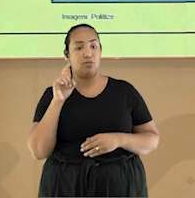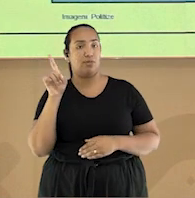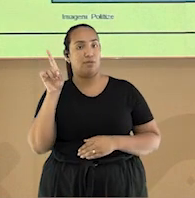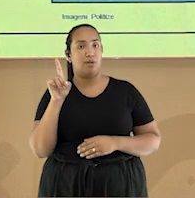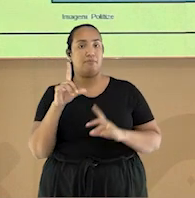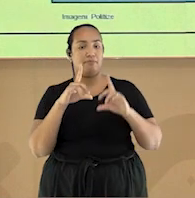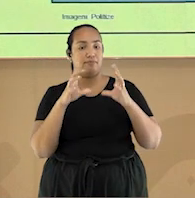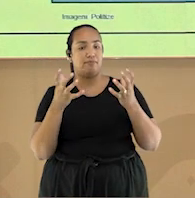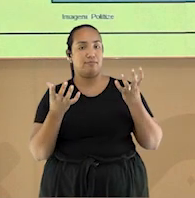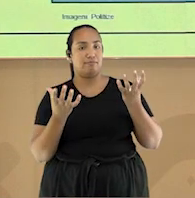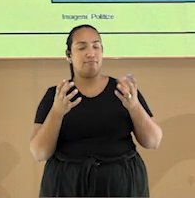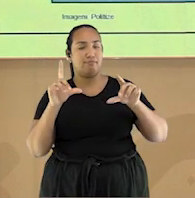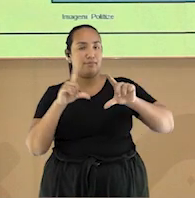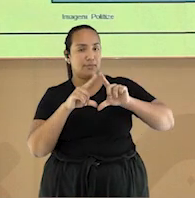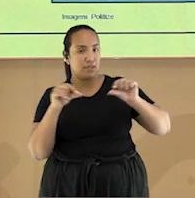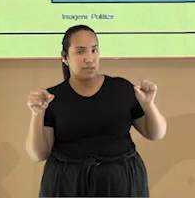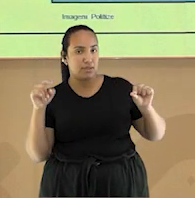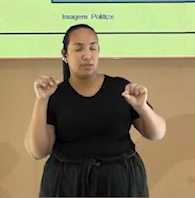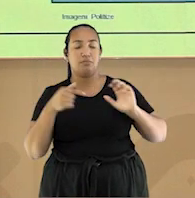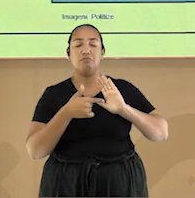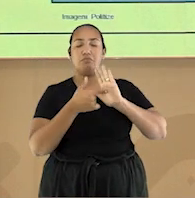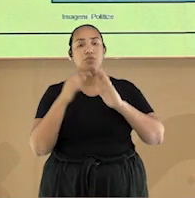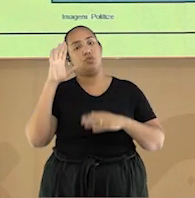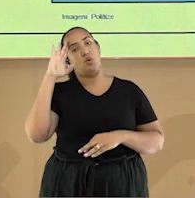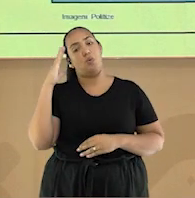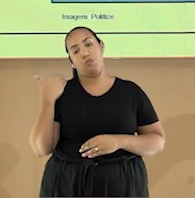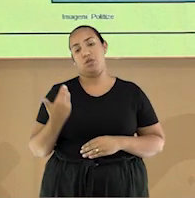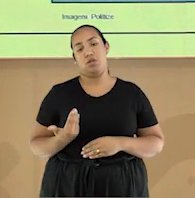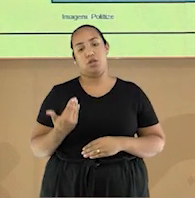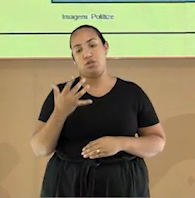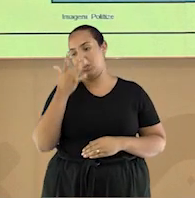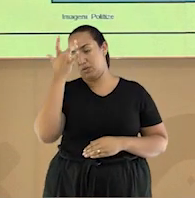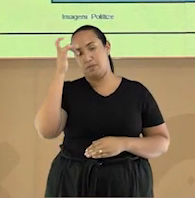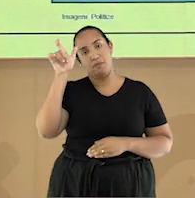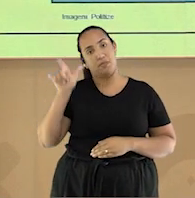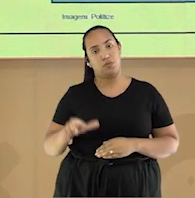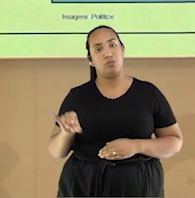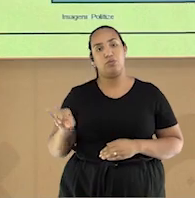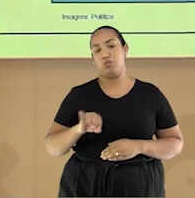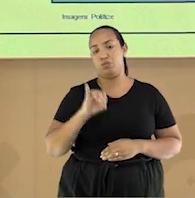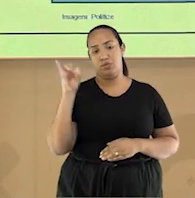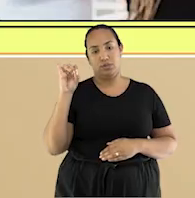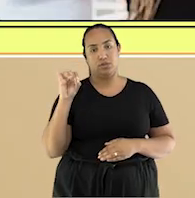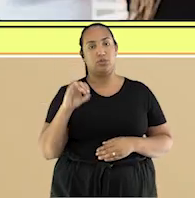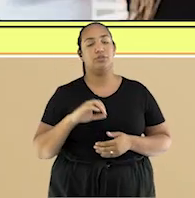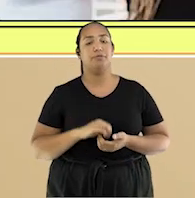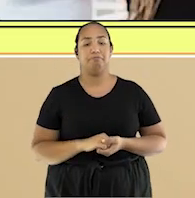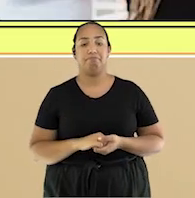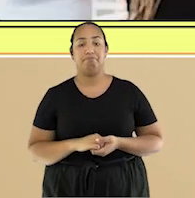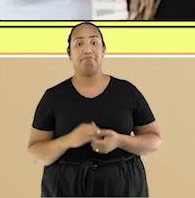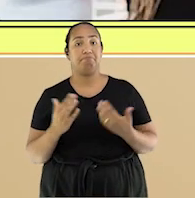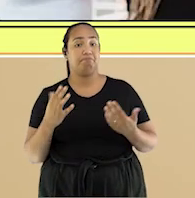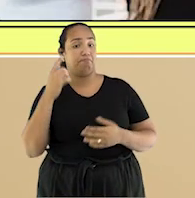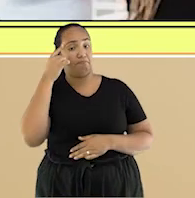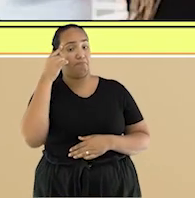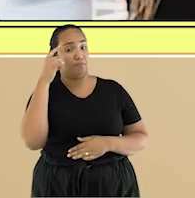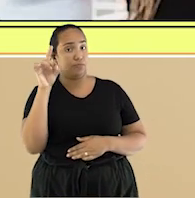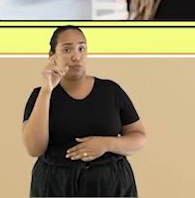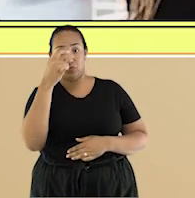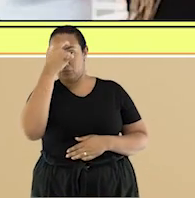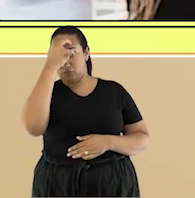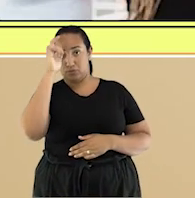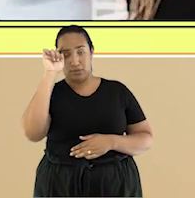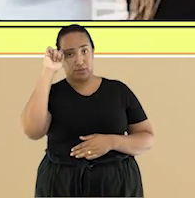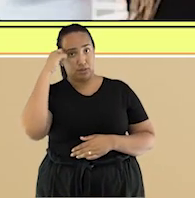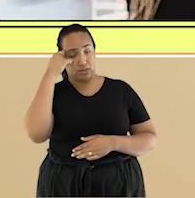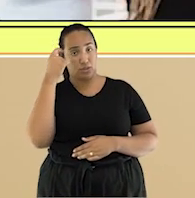Brasília, reforçando essa homenagem a essa personagem tão importante no combate à escravidão. O Dia da Consciência Negra, 20